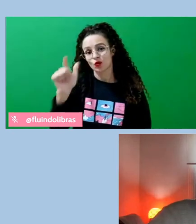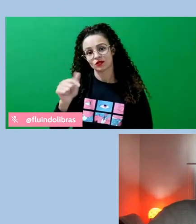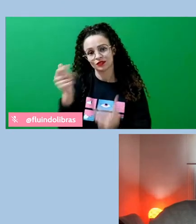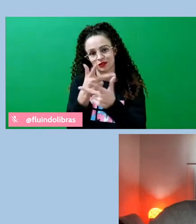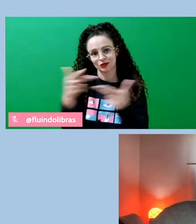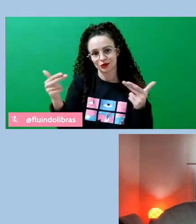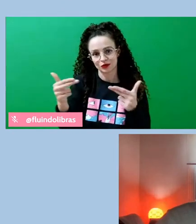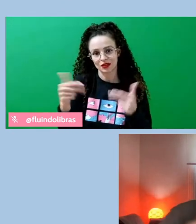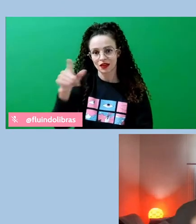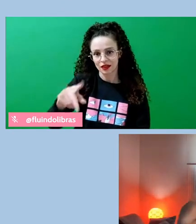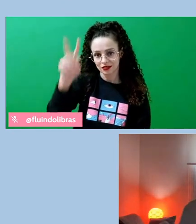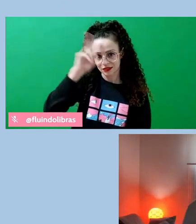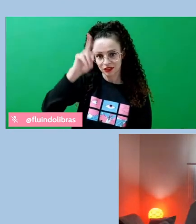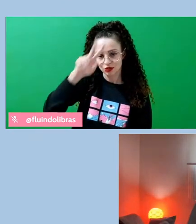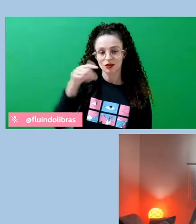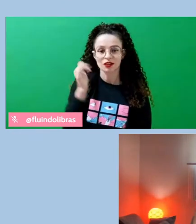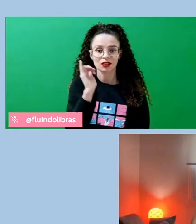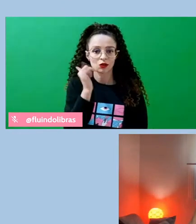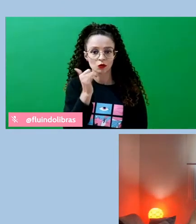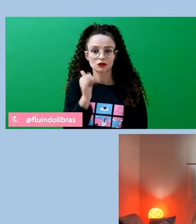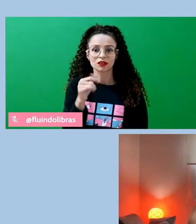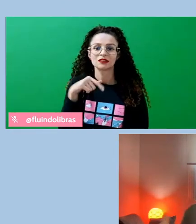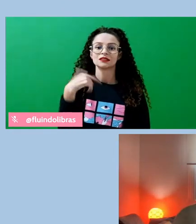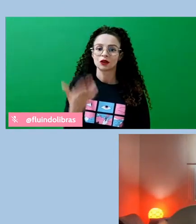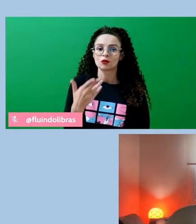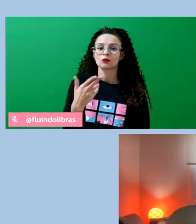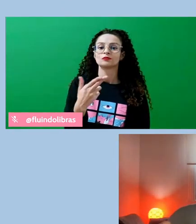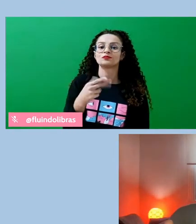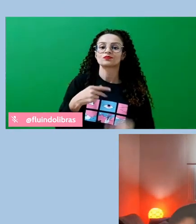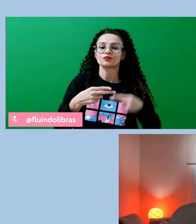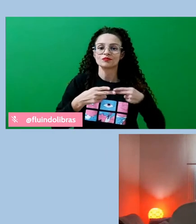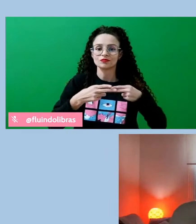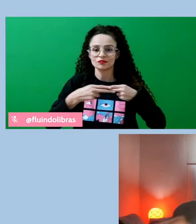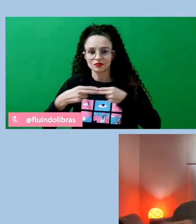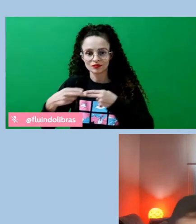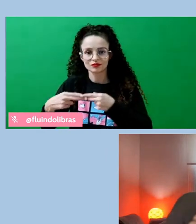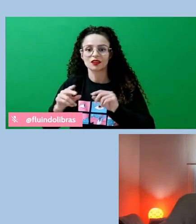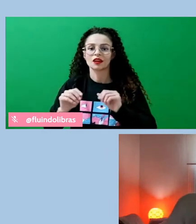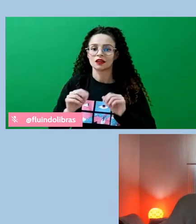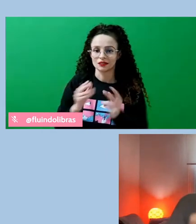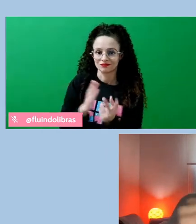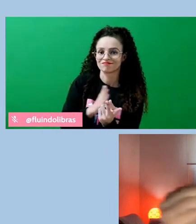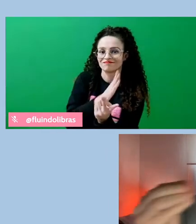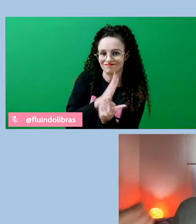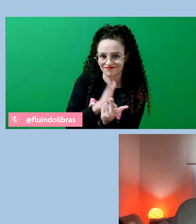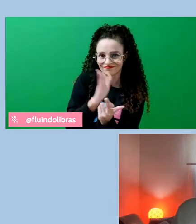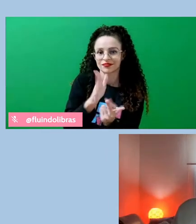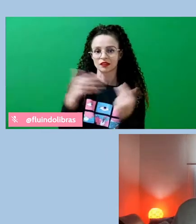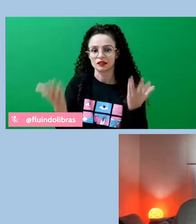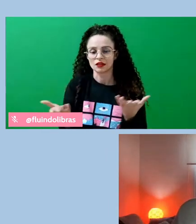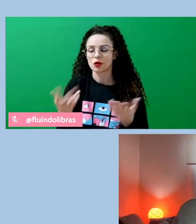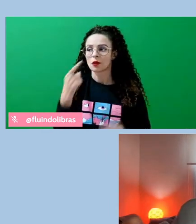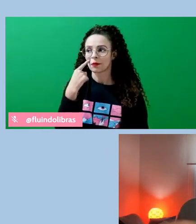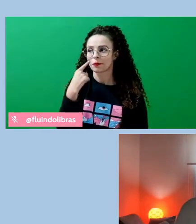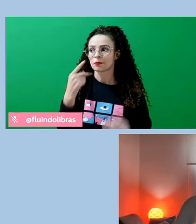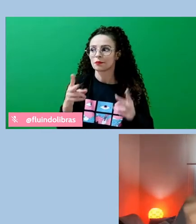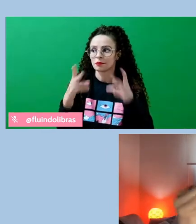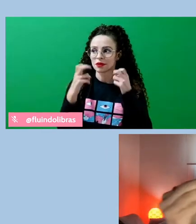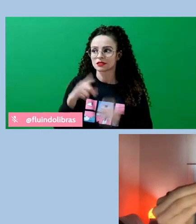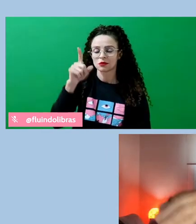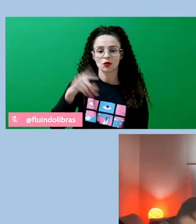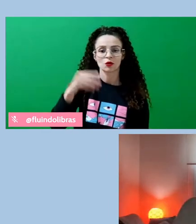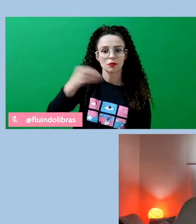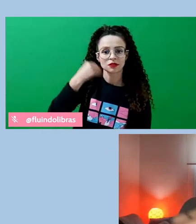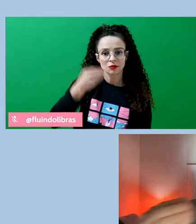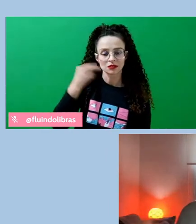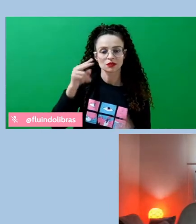para essa história que elas contam. Então, essa edição partiu desses dois eixos. E, como a gente percebeu que era uma experiência